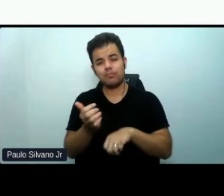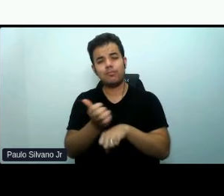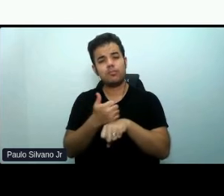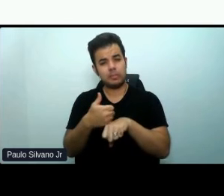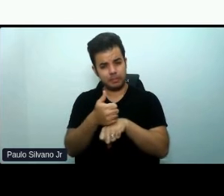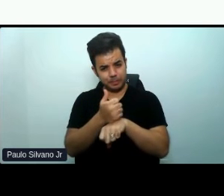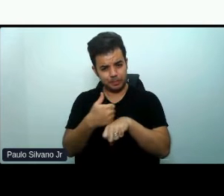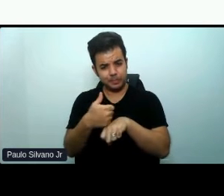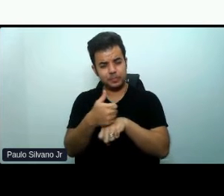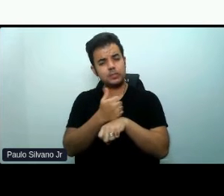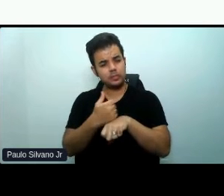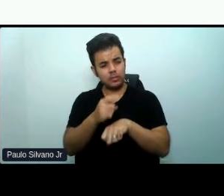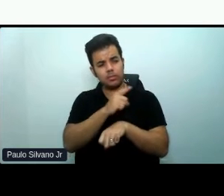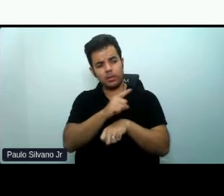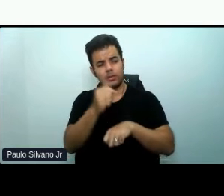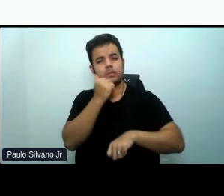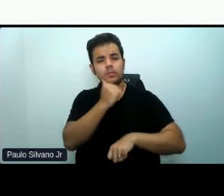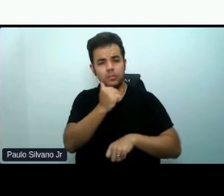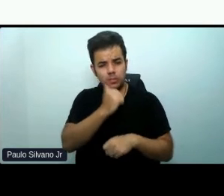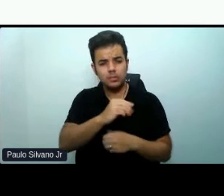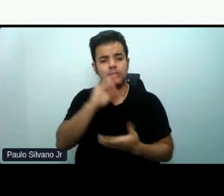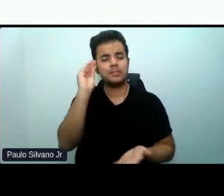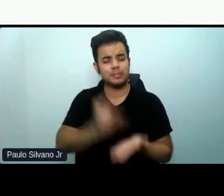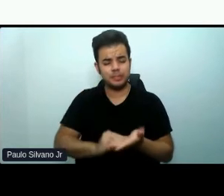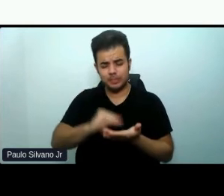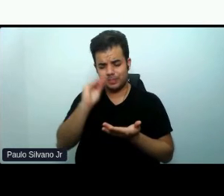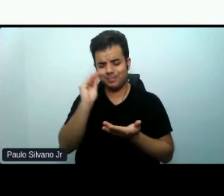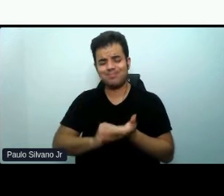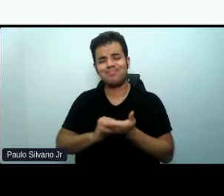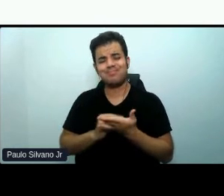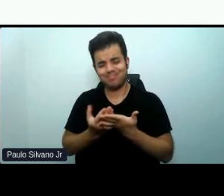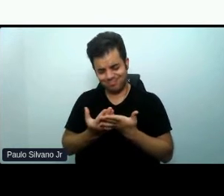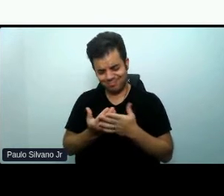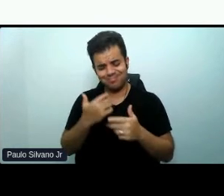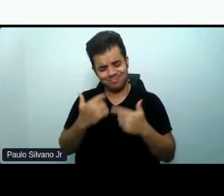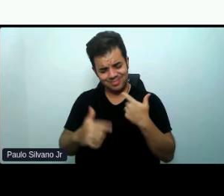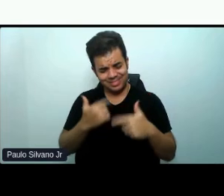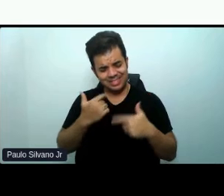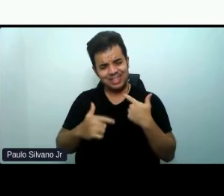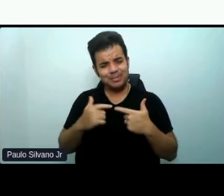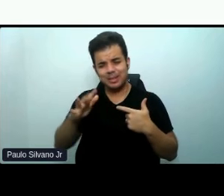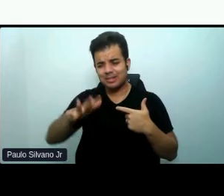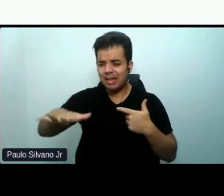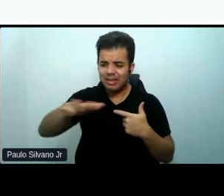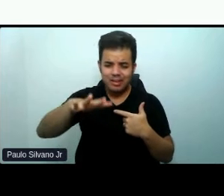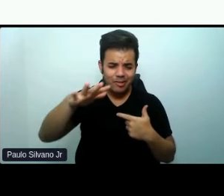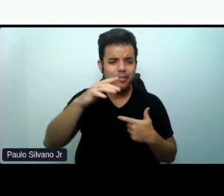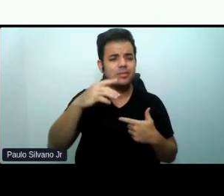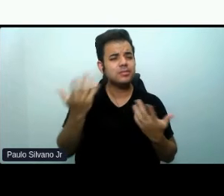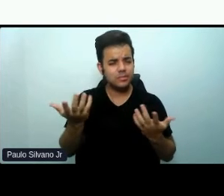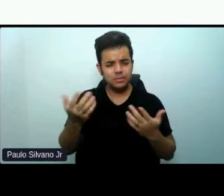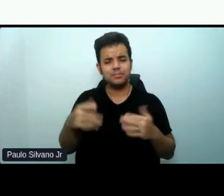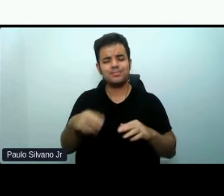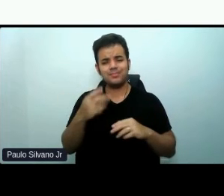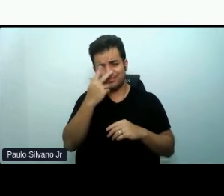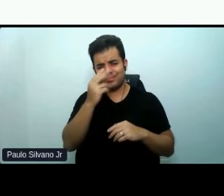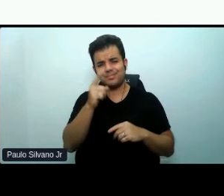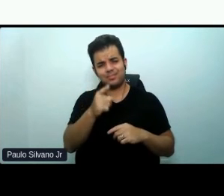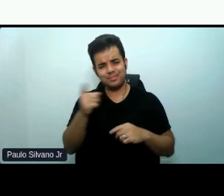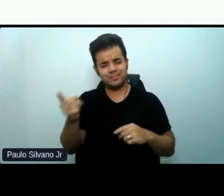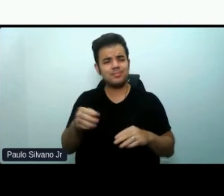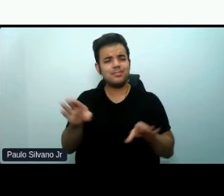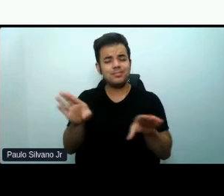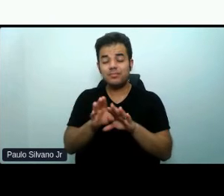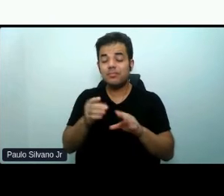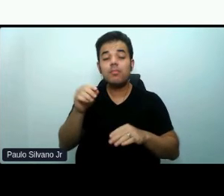essas mulheres. Isso acaba sendo um reflexo muito cultural e que a gente torce aí, segue na previsão de que mude. E